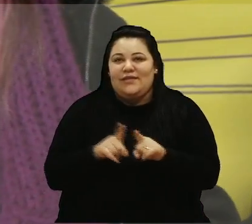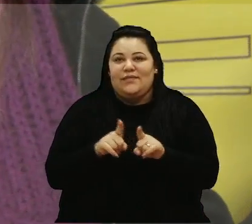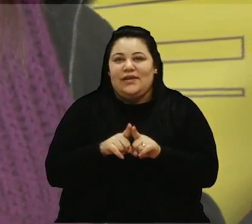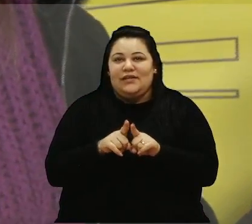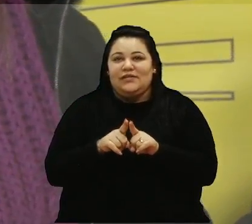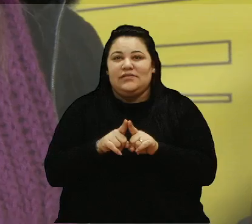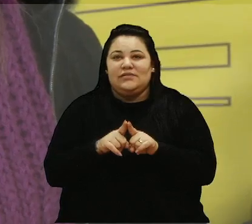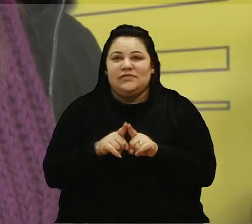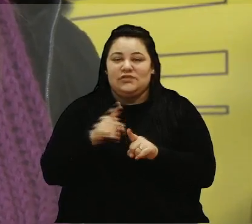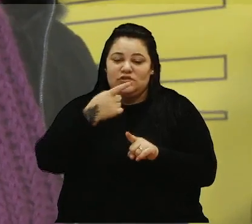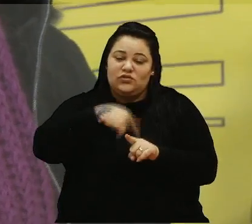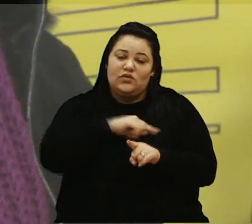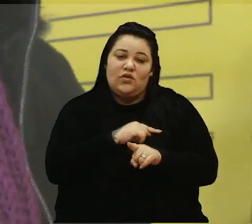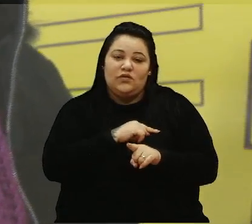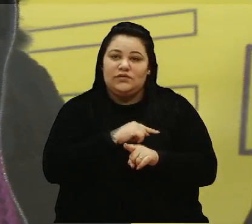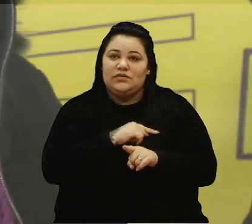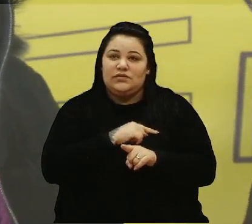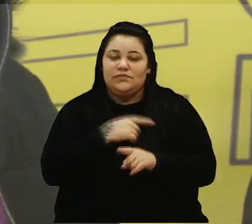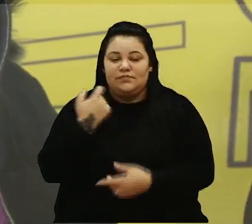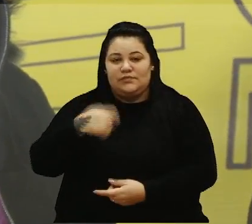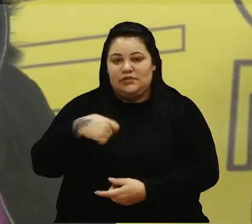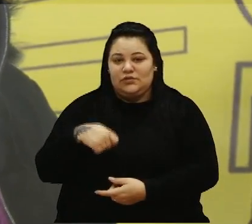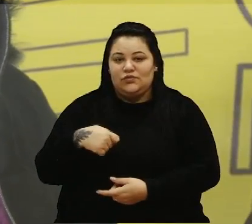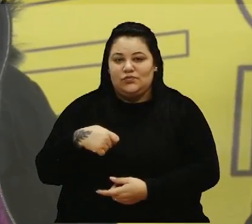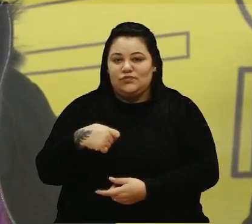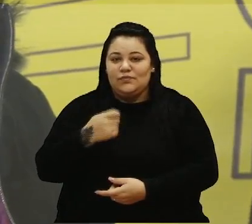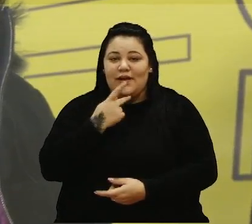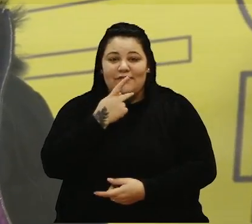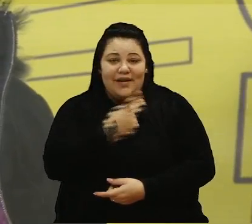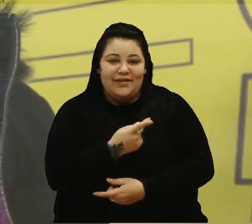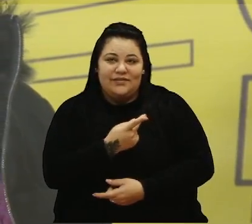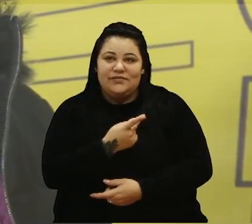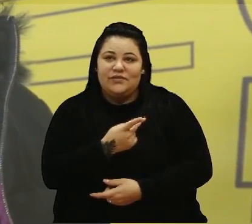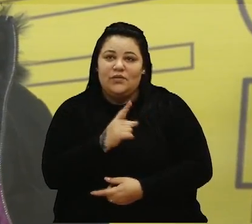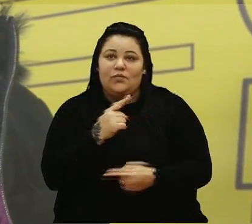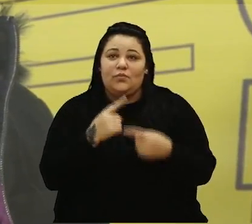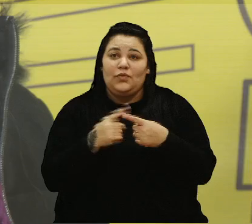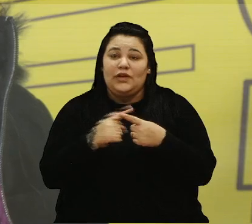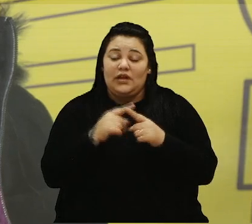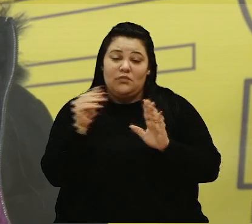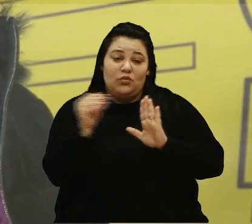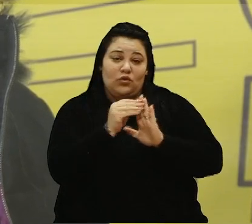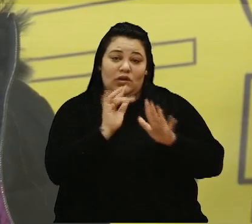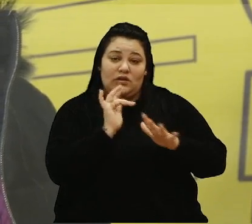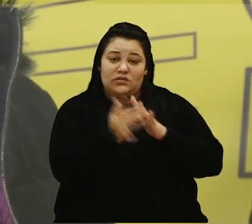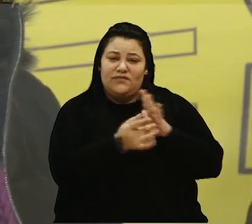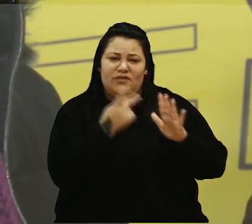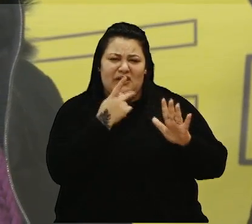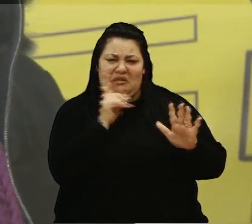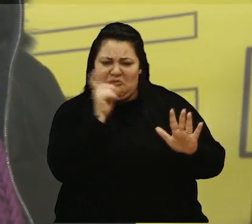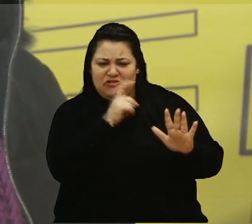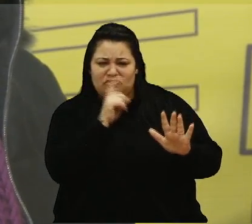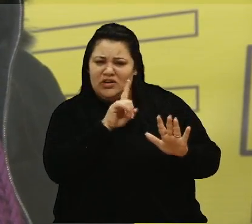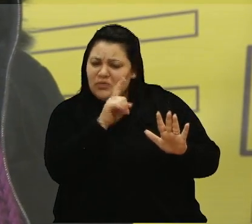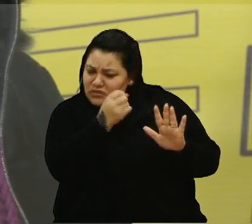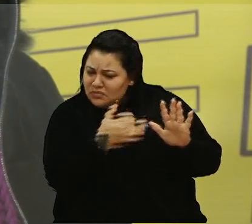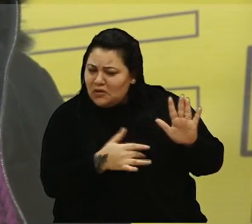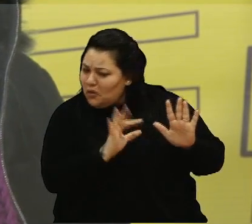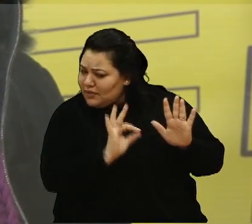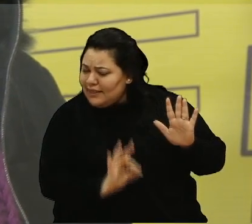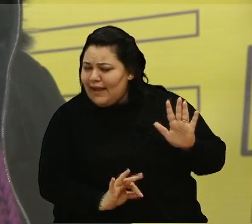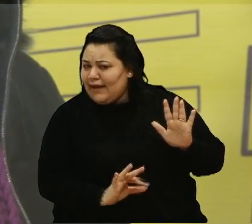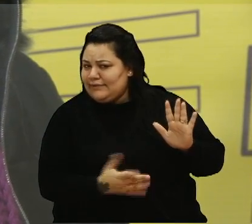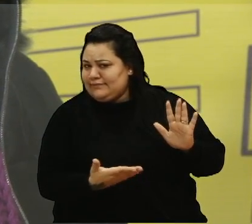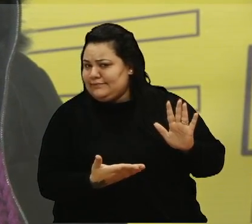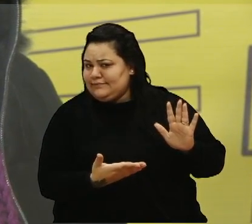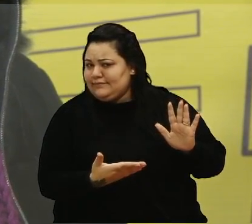na verdade, expressei um desabafo ali porque ele não pontuou que era mentira ou não no vídeo, ele só escreveu lá que era mentira aquela publicação, né, uma publicação cheia de mentiras.